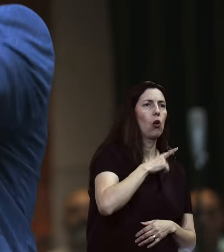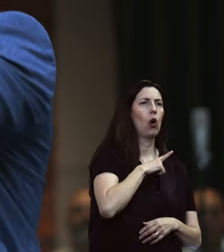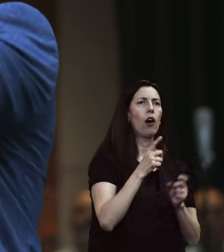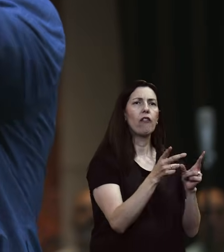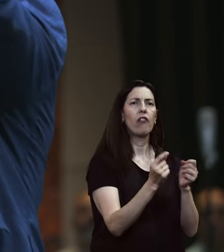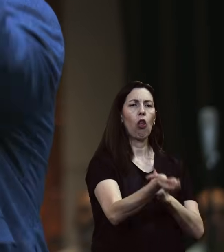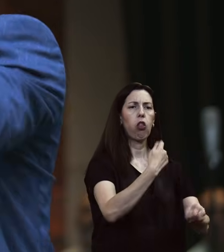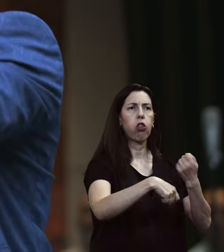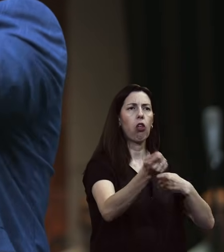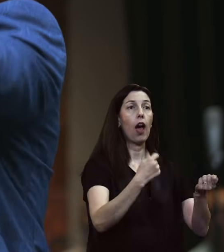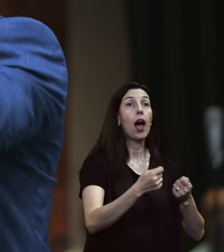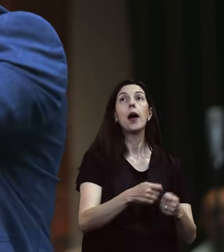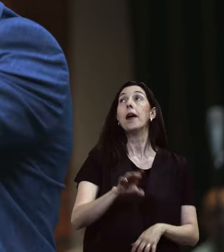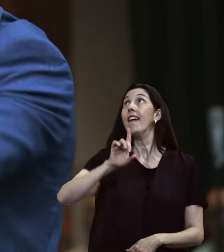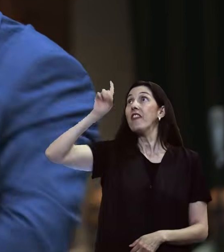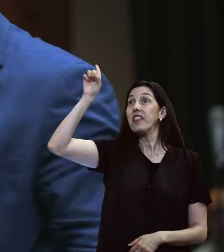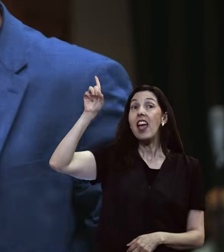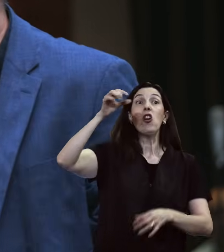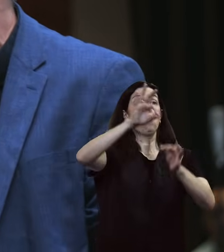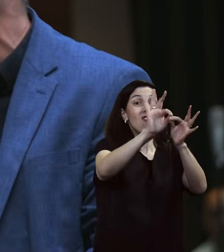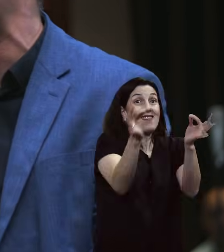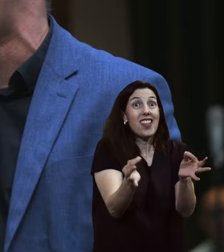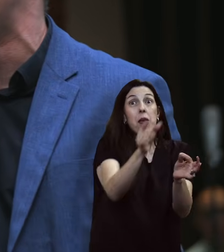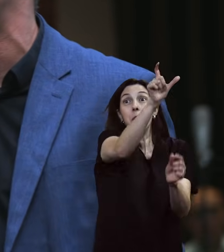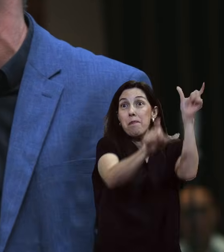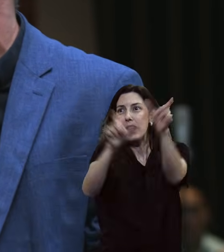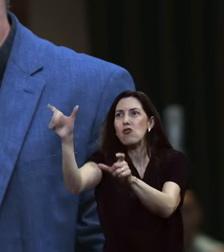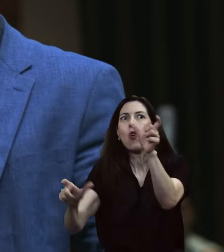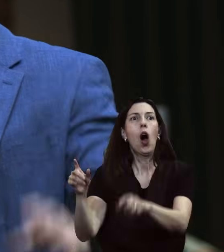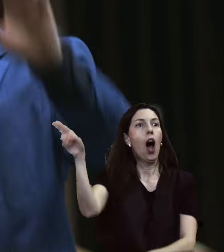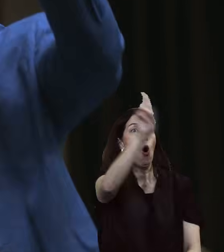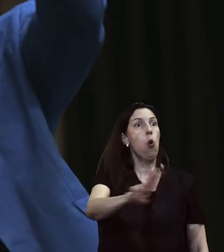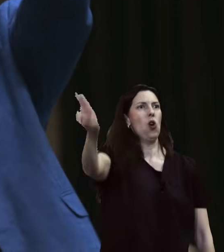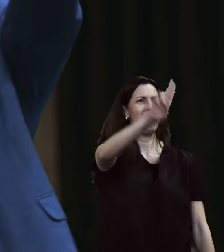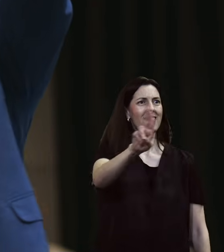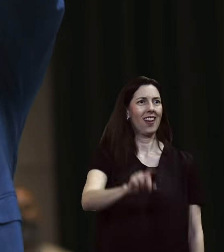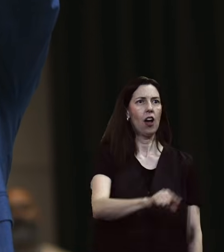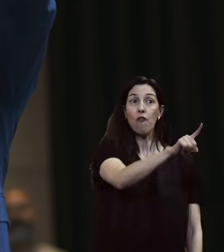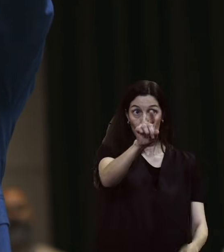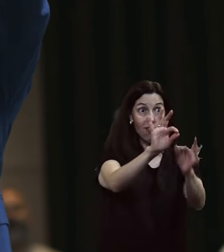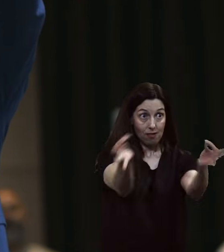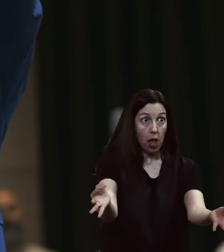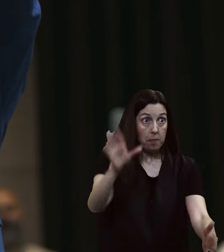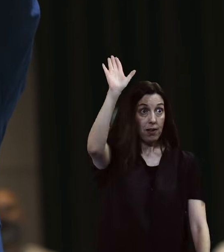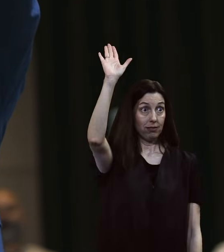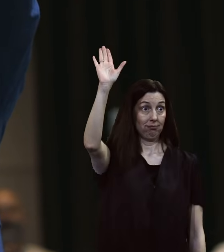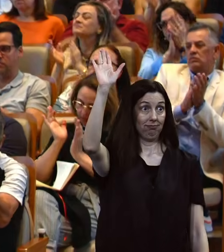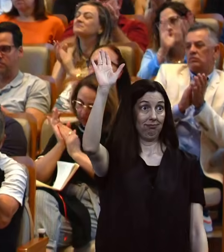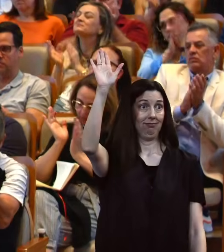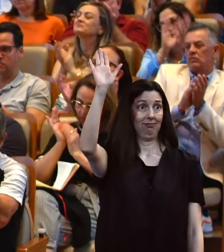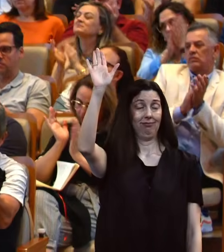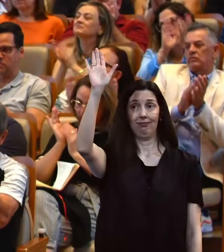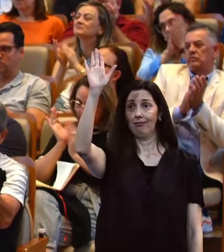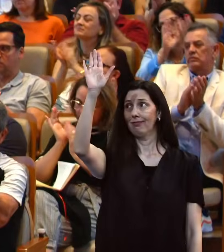gente simples para fazer a sua obra, aleluia. Quem é simples aqui?